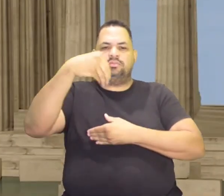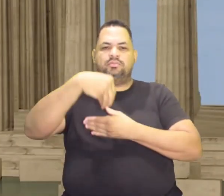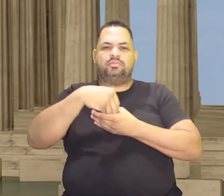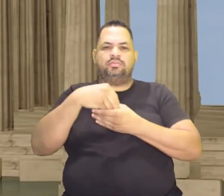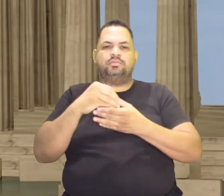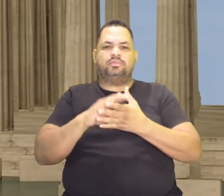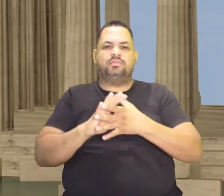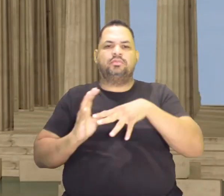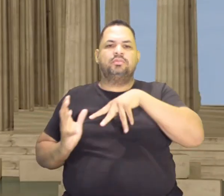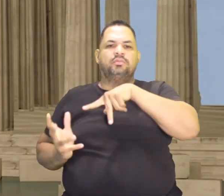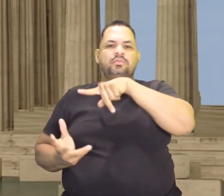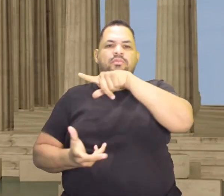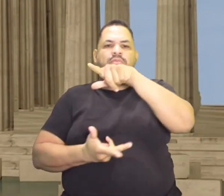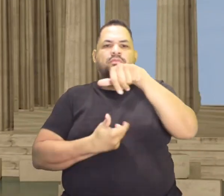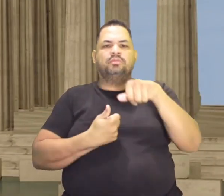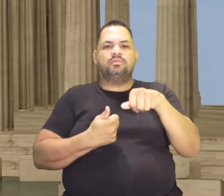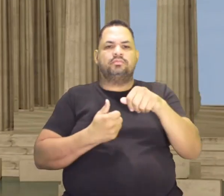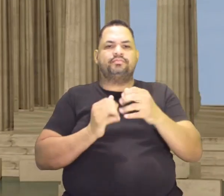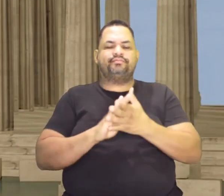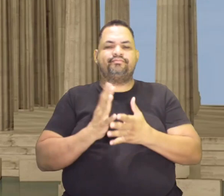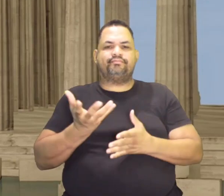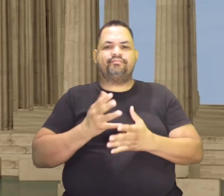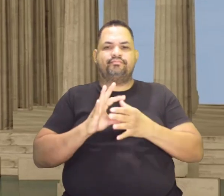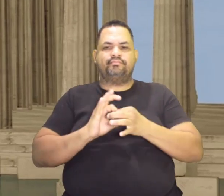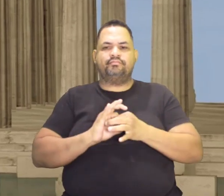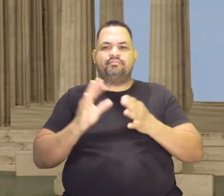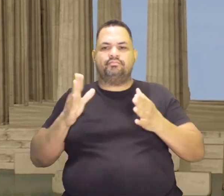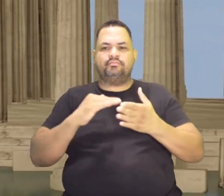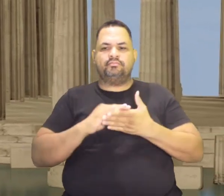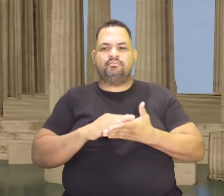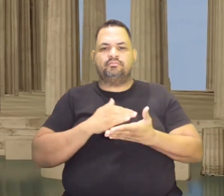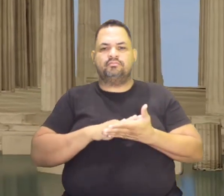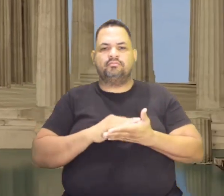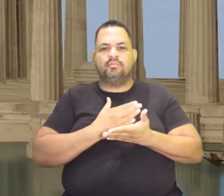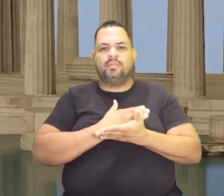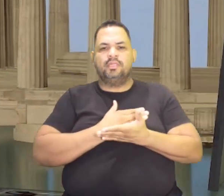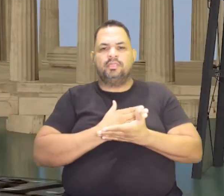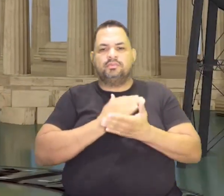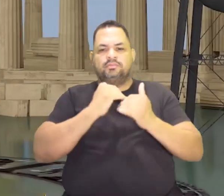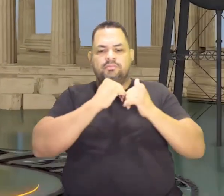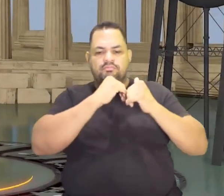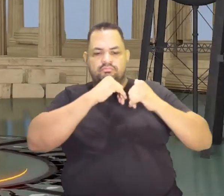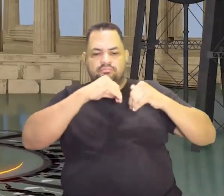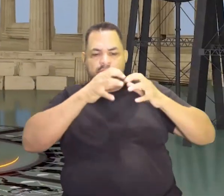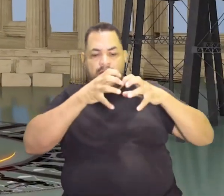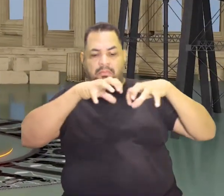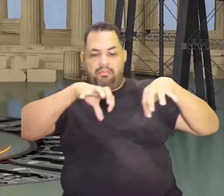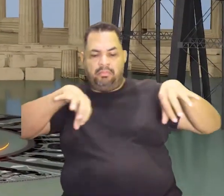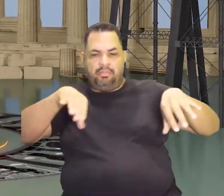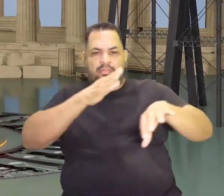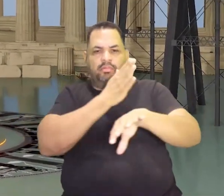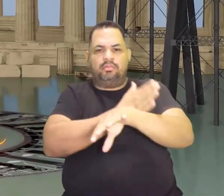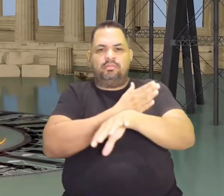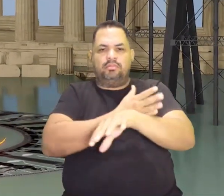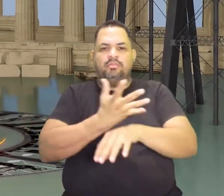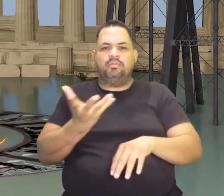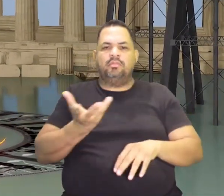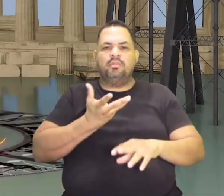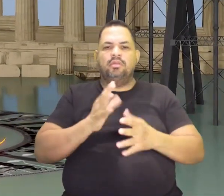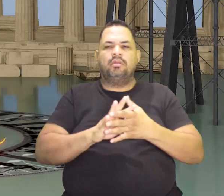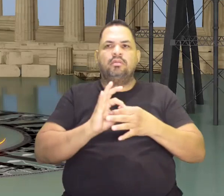Olha só, eles queriam liberdade, certo? Sair da Idade Média, se rompendo, olha, queremos mais